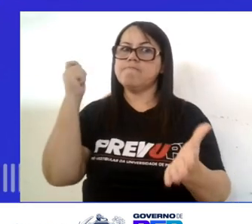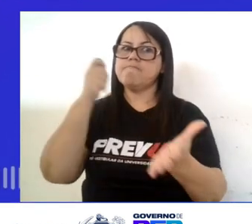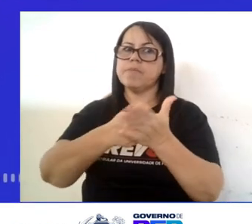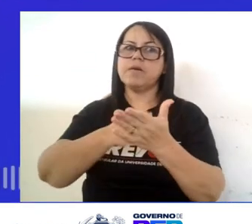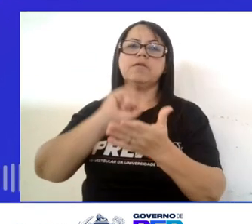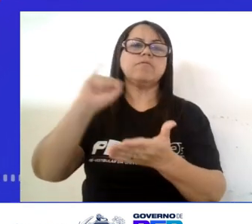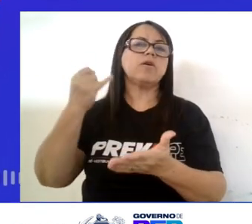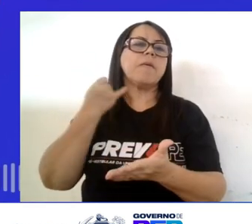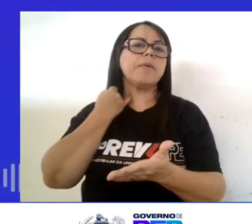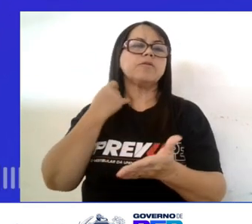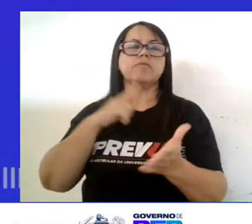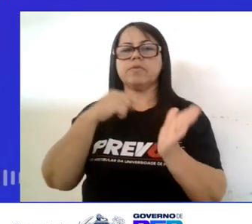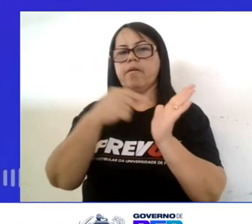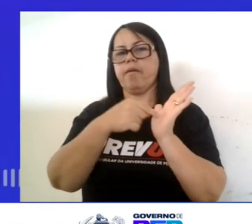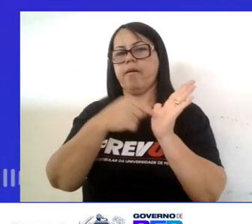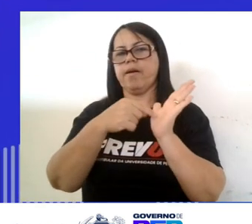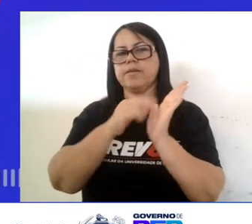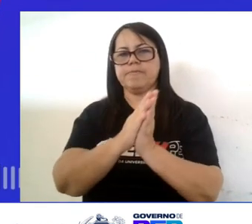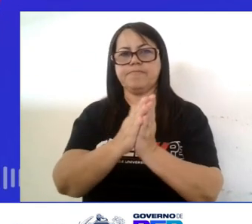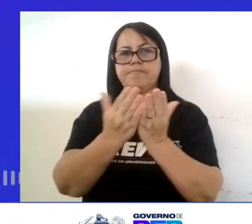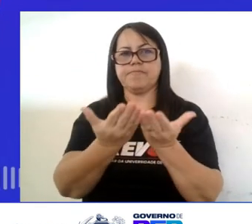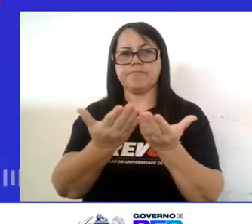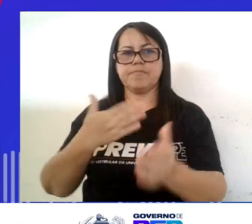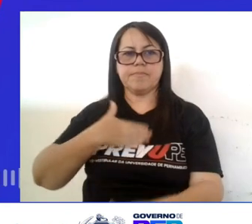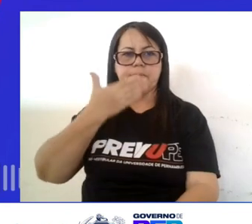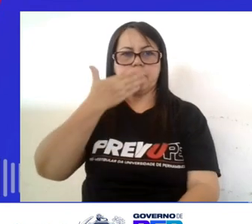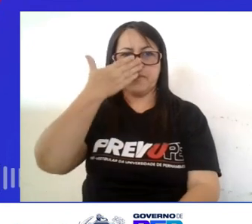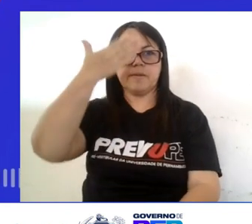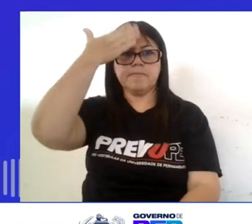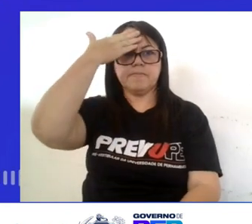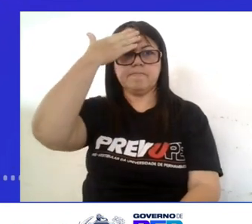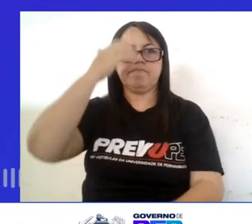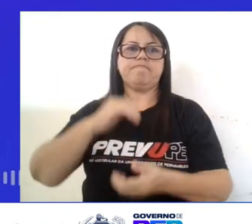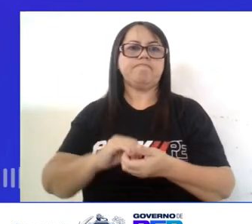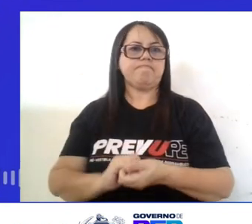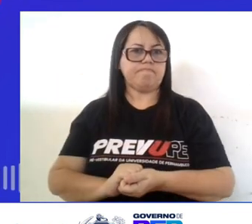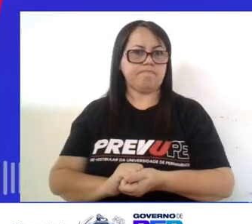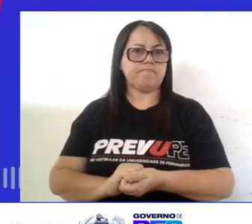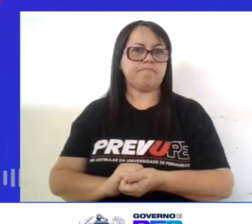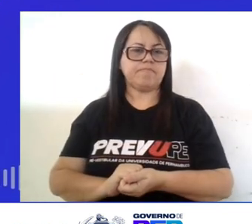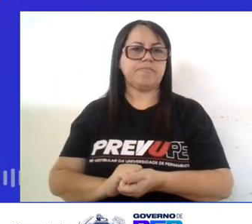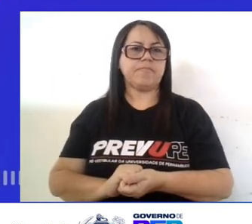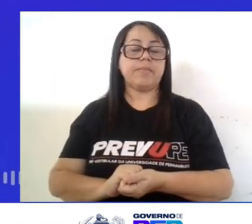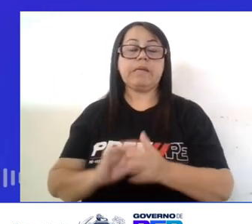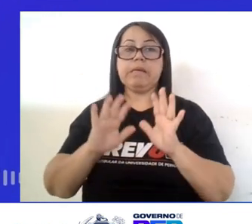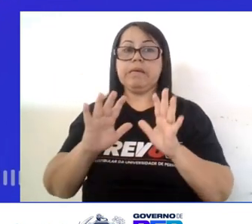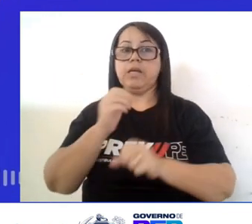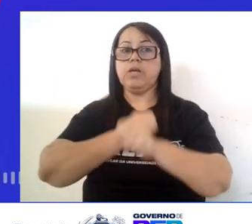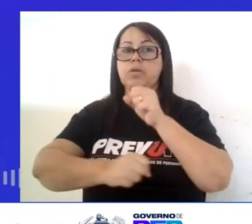estipulados no Alcorão o livro sagrado de sua religião em